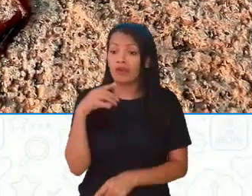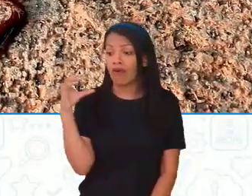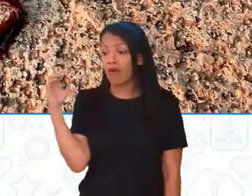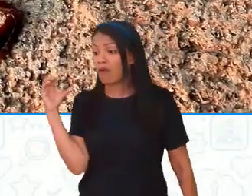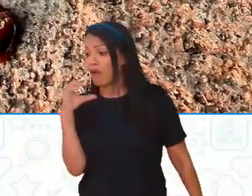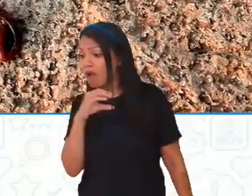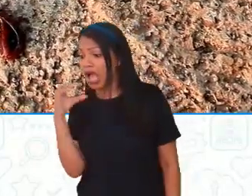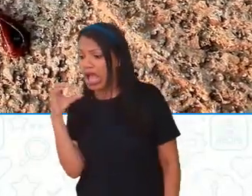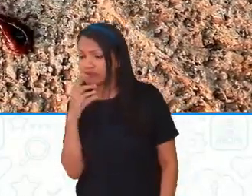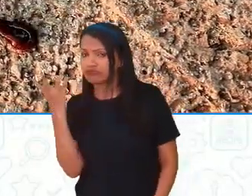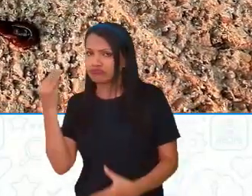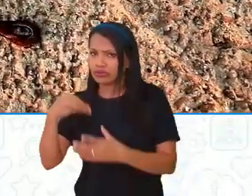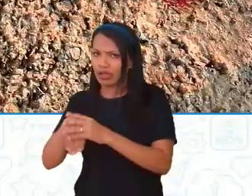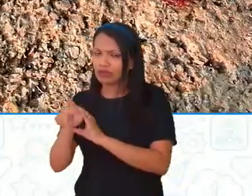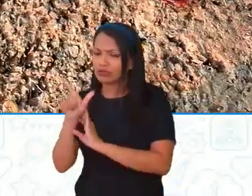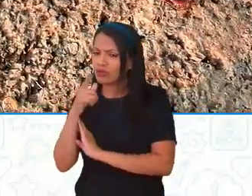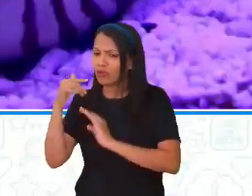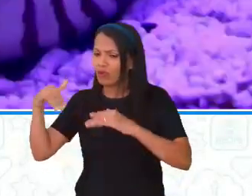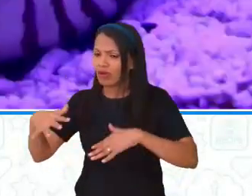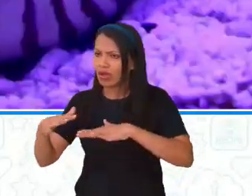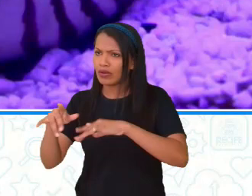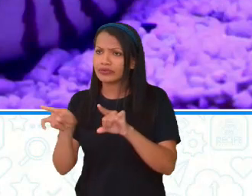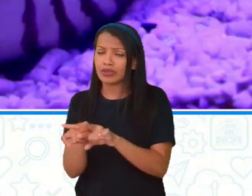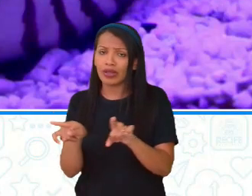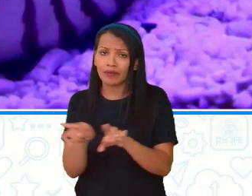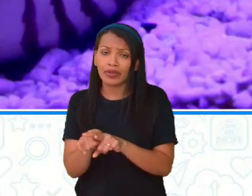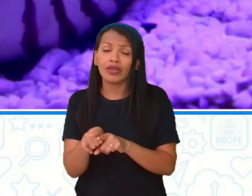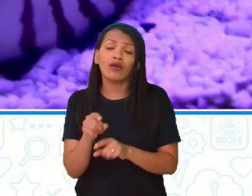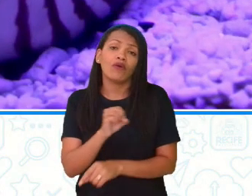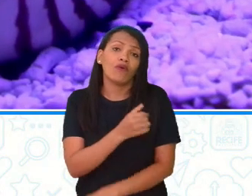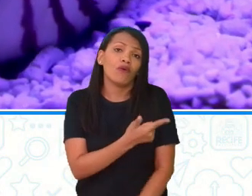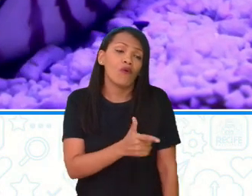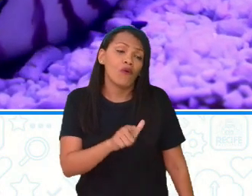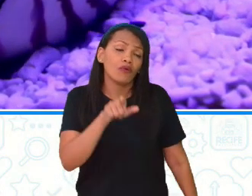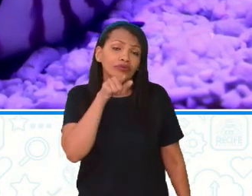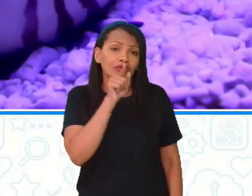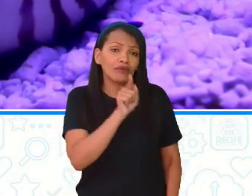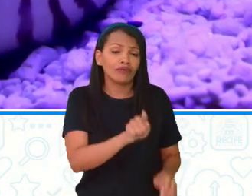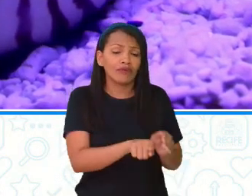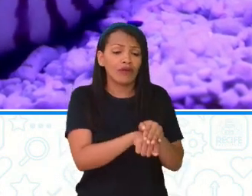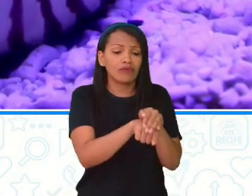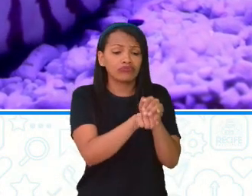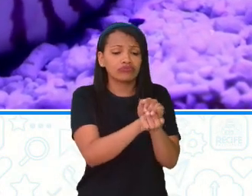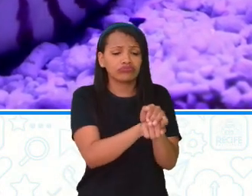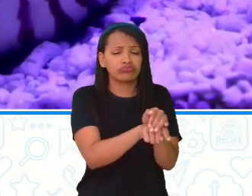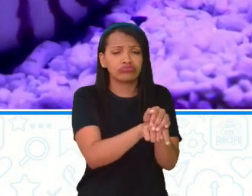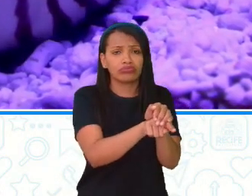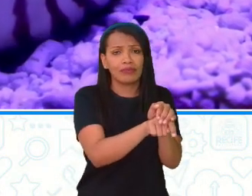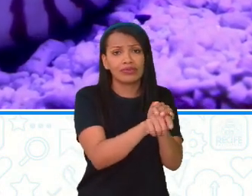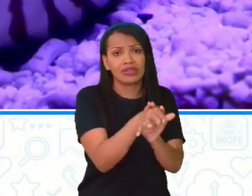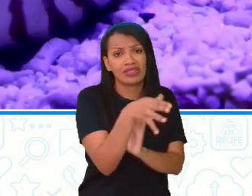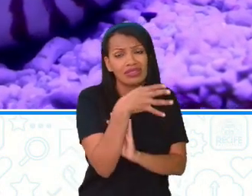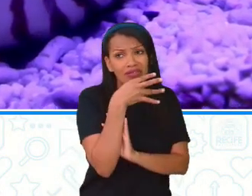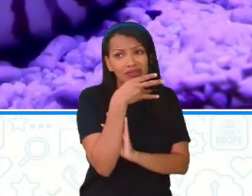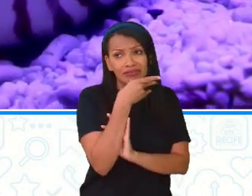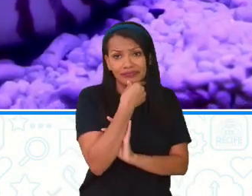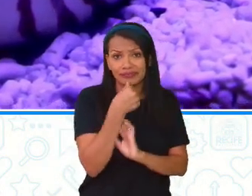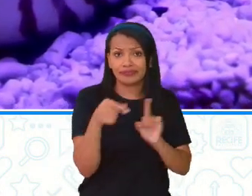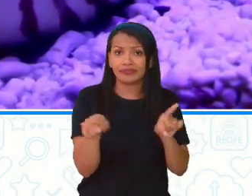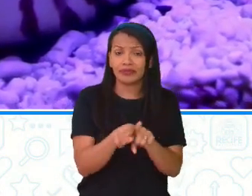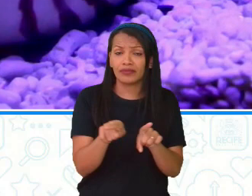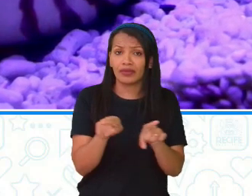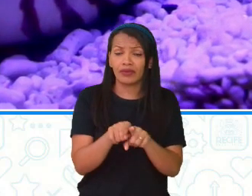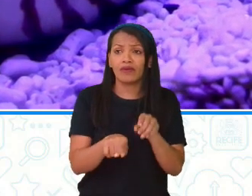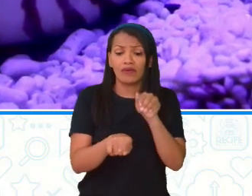outros já são mais devagarzinhos, como o caracol que a gente viu. E as conchas são importantes para proteger o corpo mole